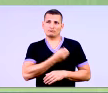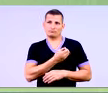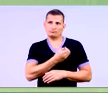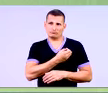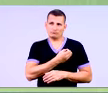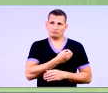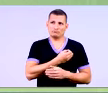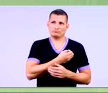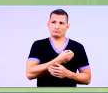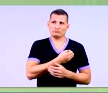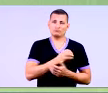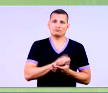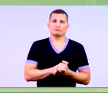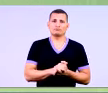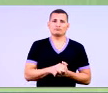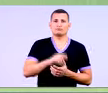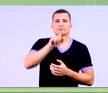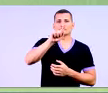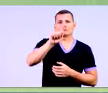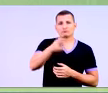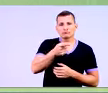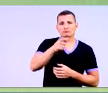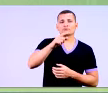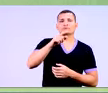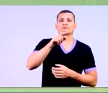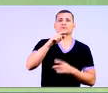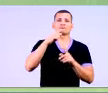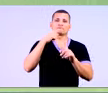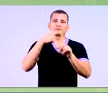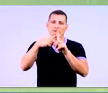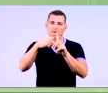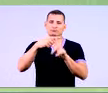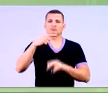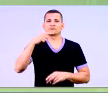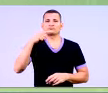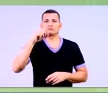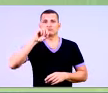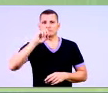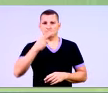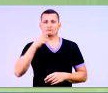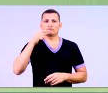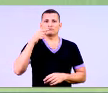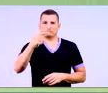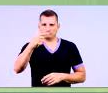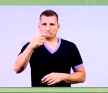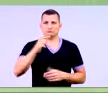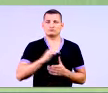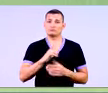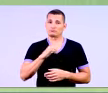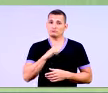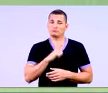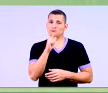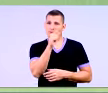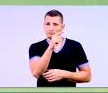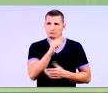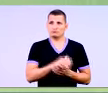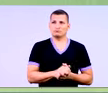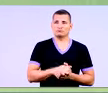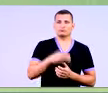com casas decimais positivos ou negativos então eu tenho lá